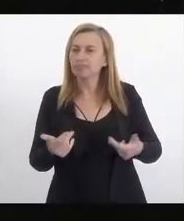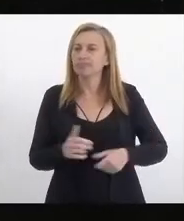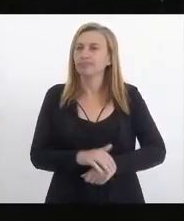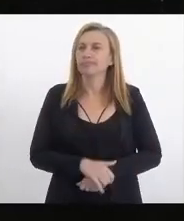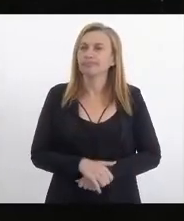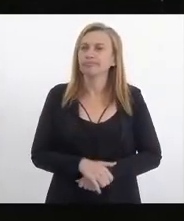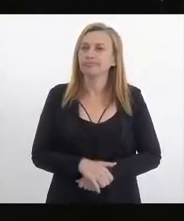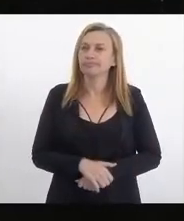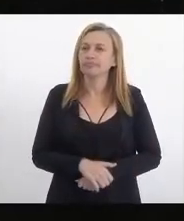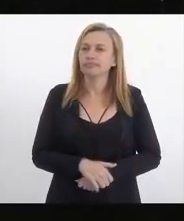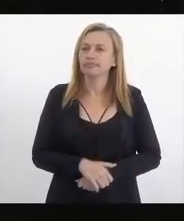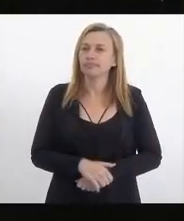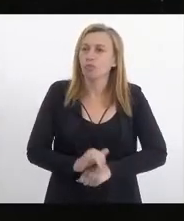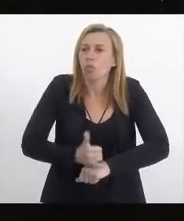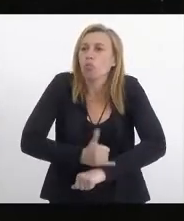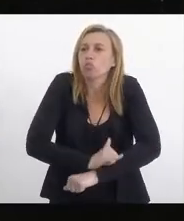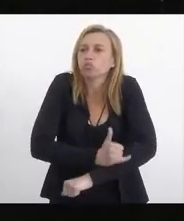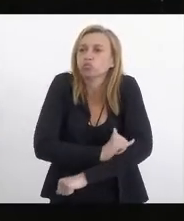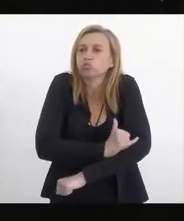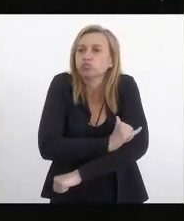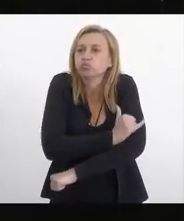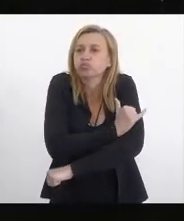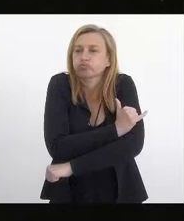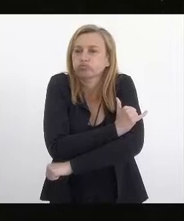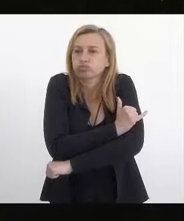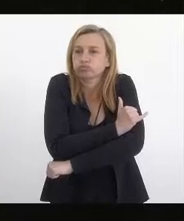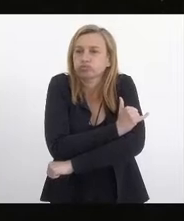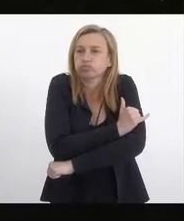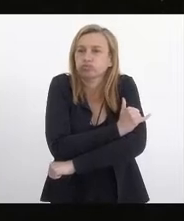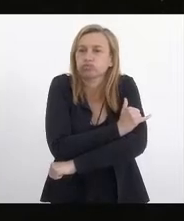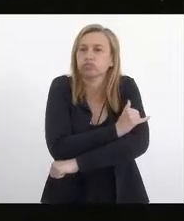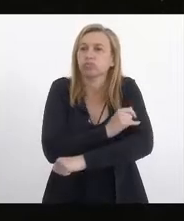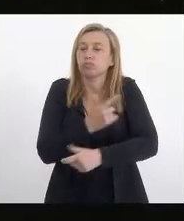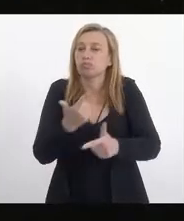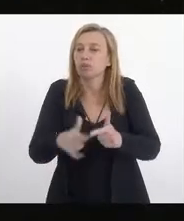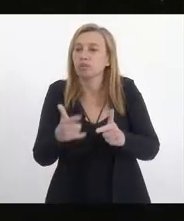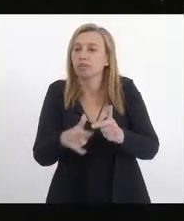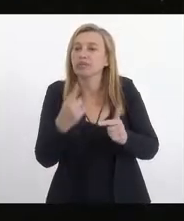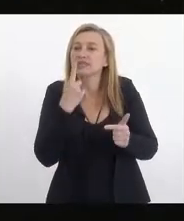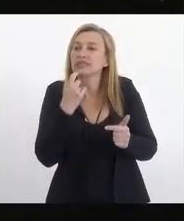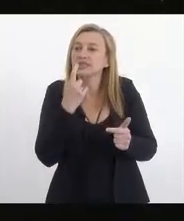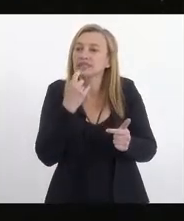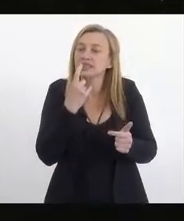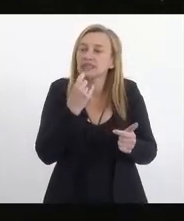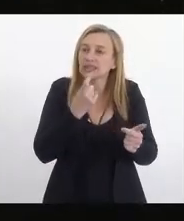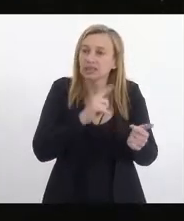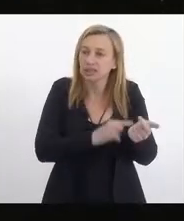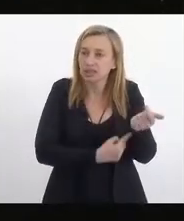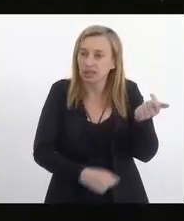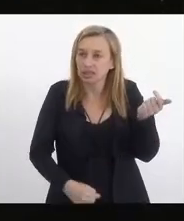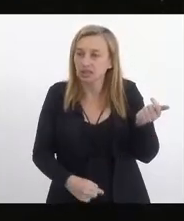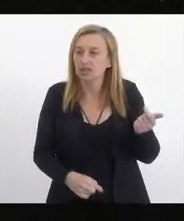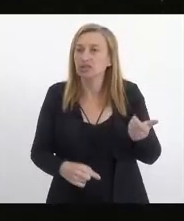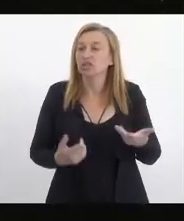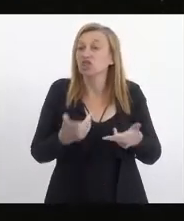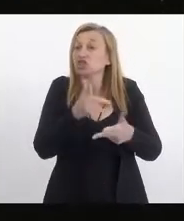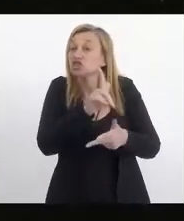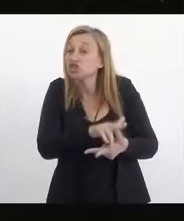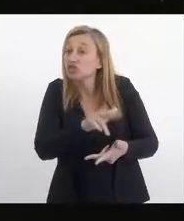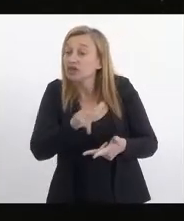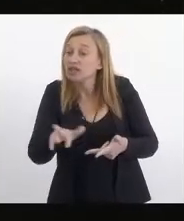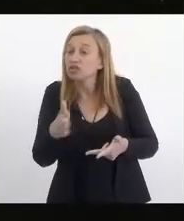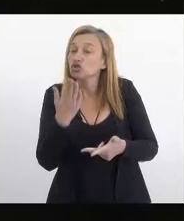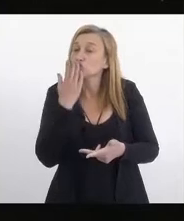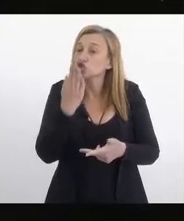ficando obesos, muitos diabéticos, muitos tendo diversos tipos